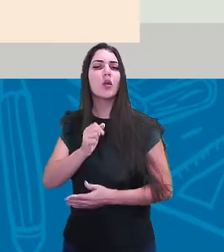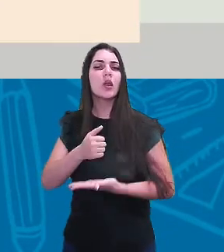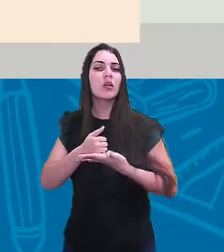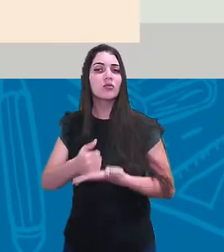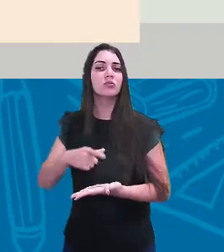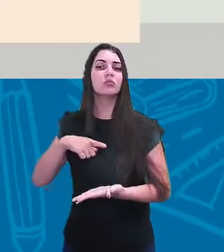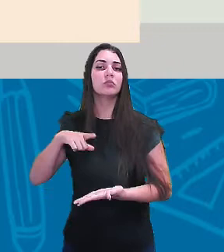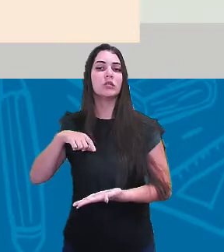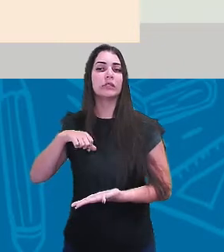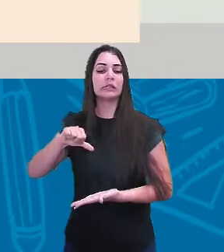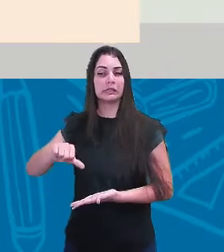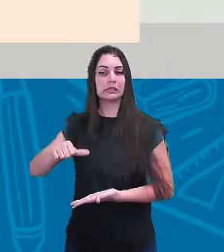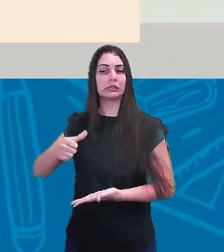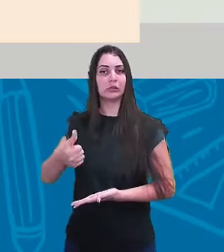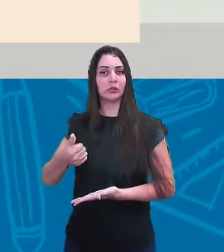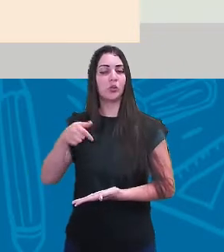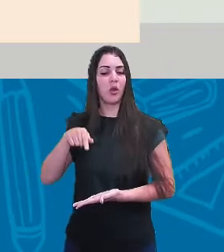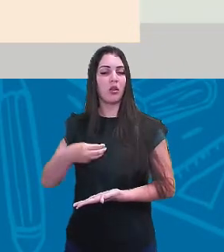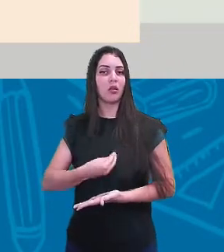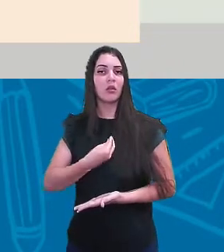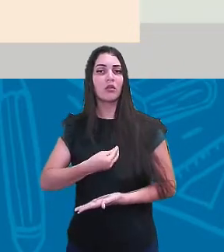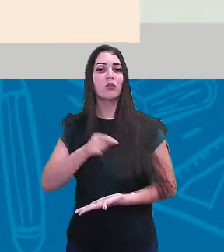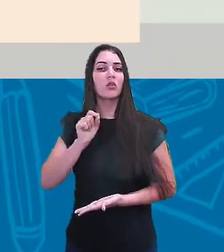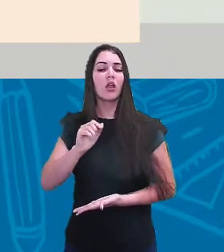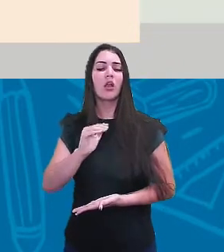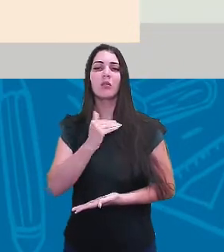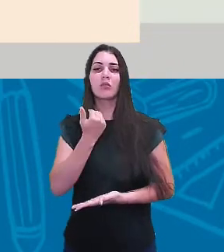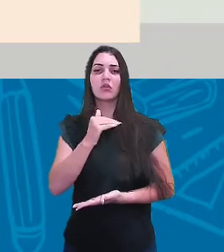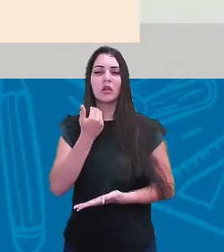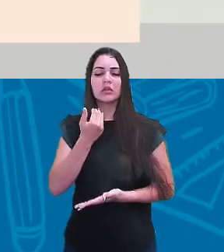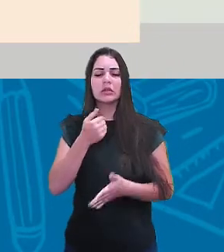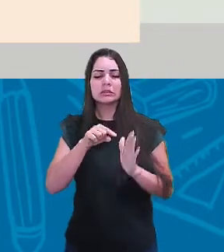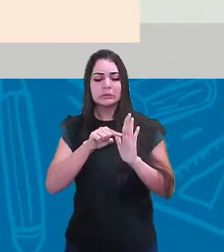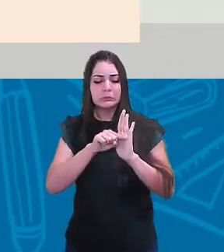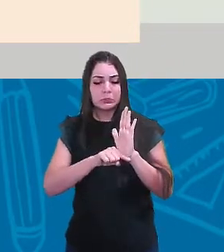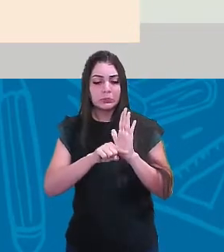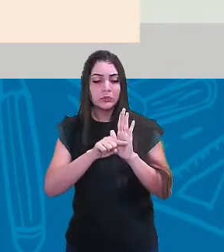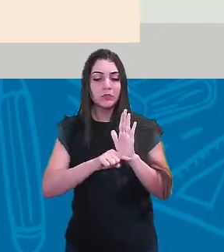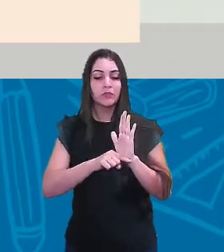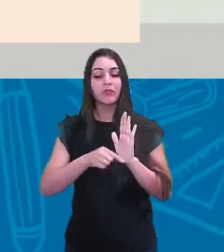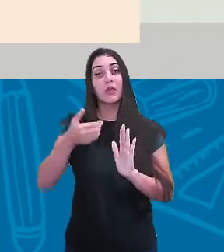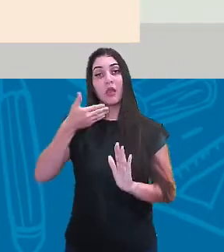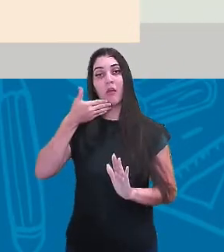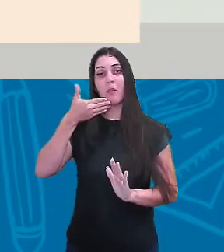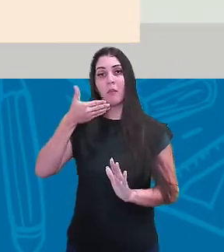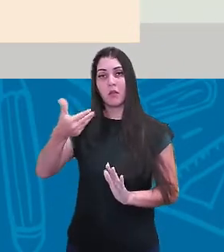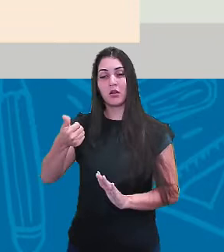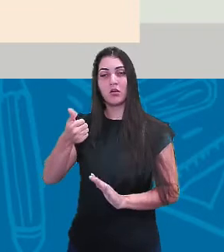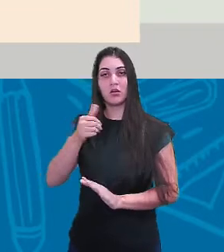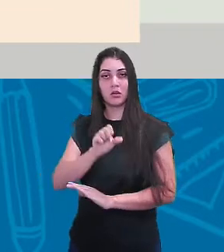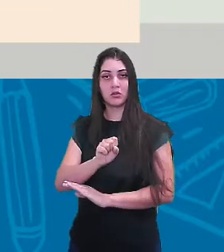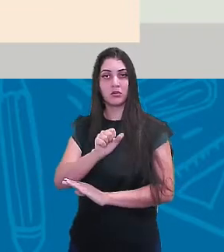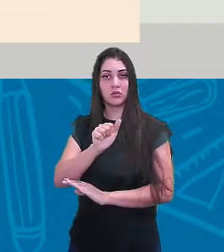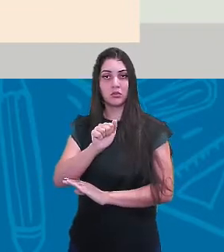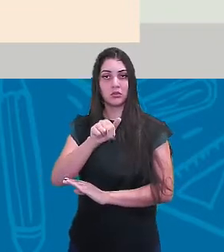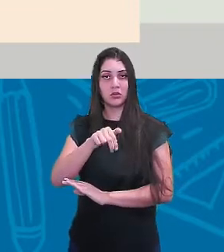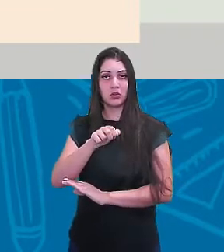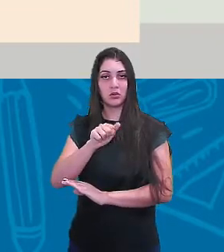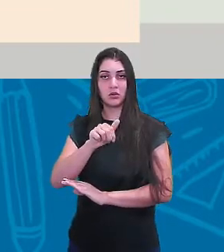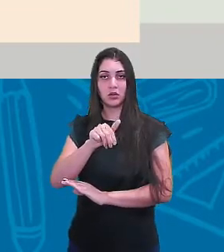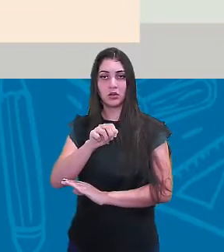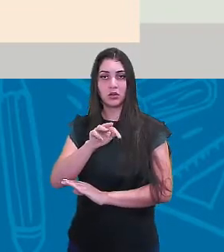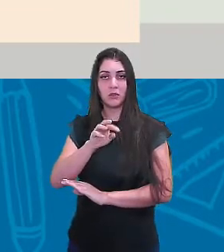vida? O que deixa essa taxa de mortalidade bem baixinha? Olha, a melhoria no saneamento básico, condições de